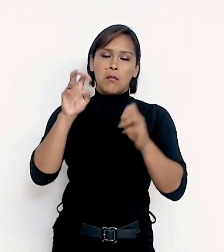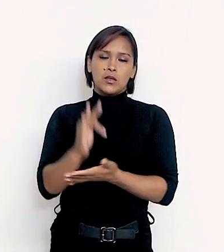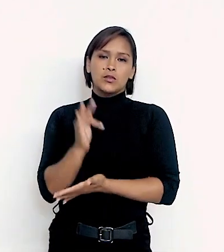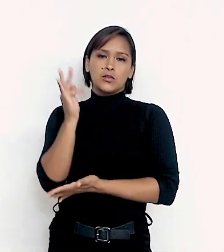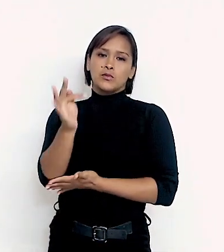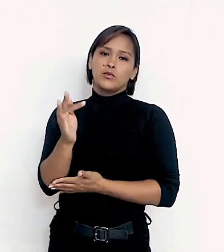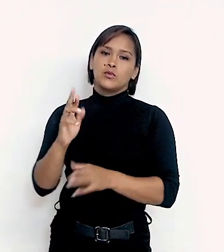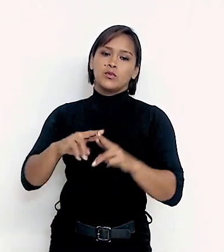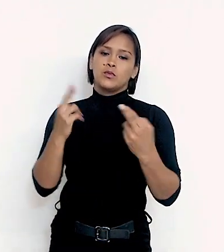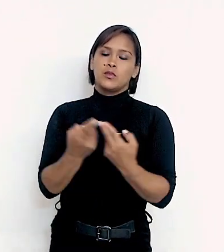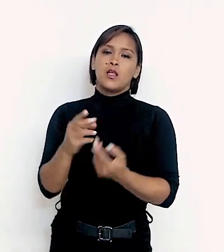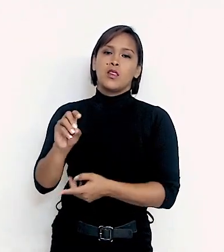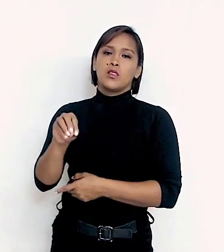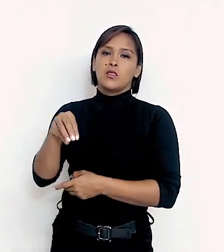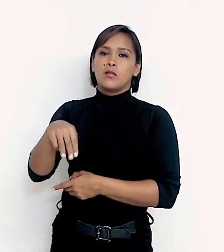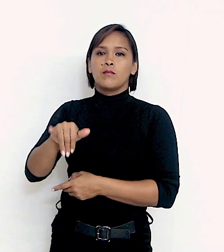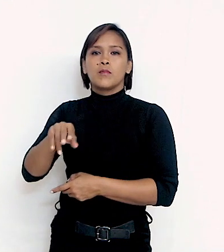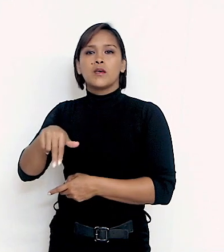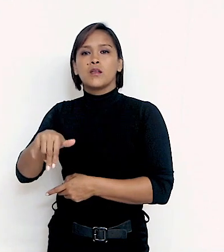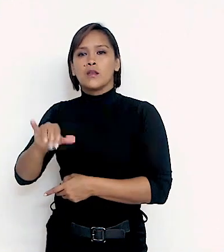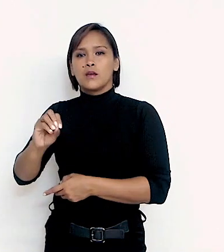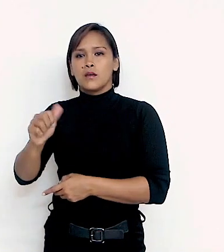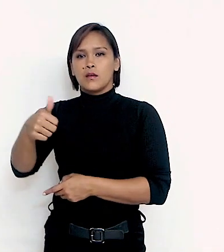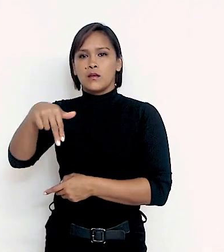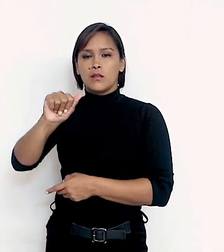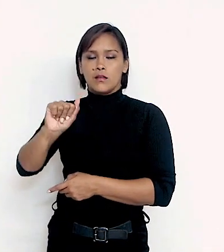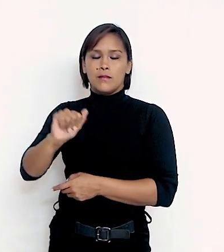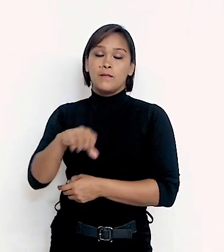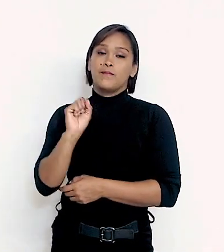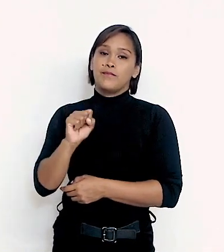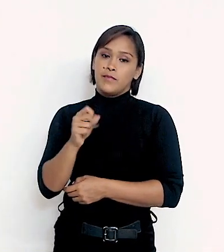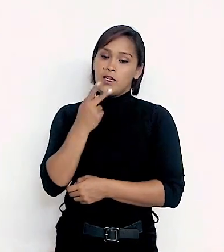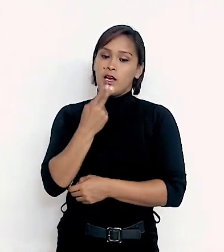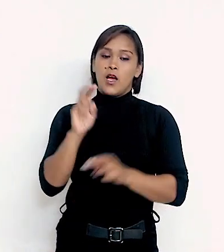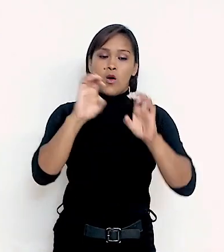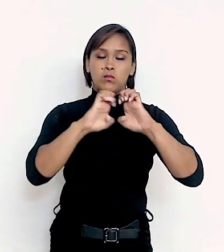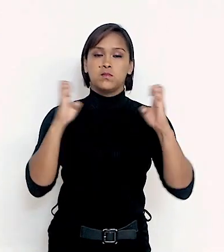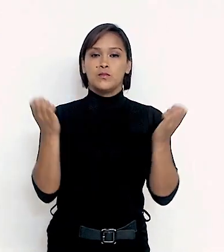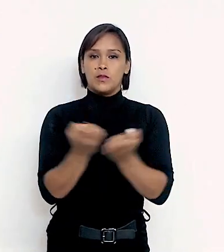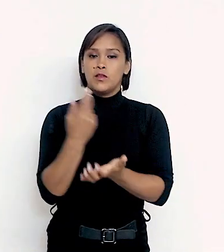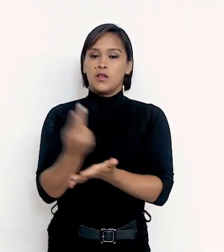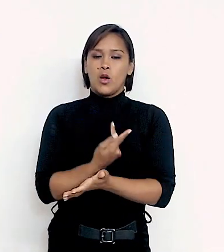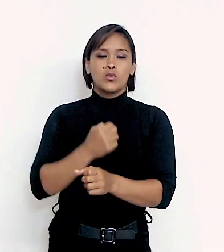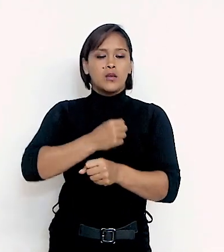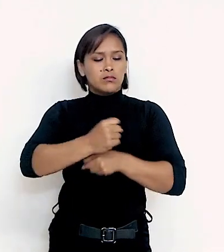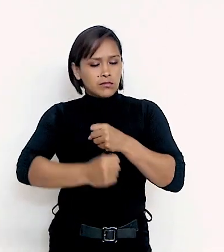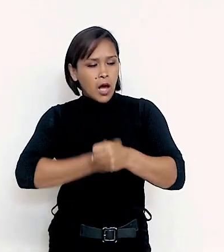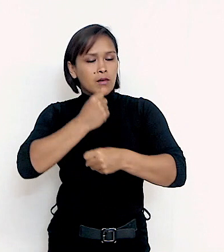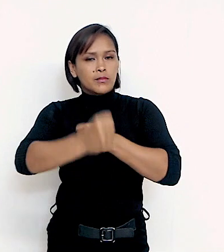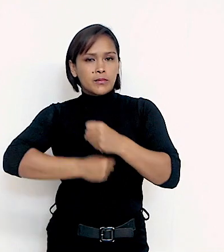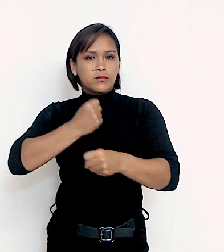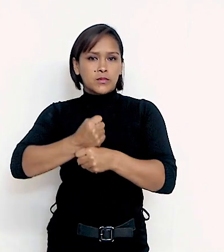ocorrerá na República Dominicana é isso é o evento que ocorre realmente todo o ano tem